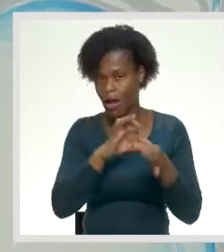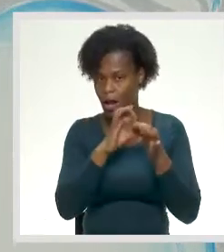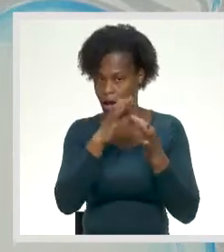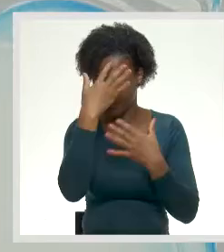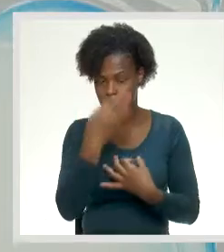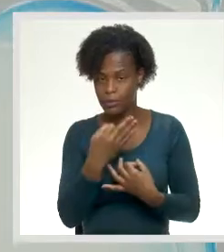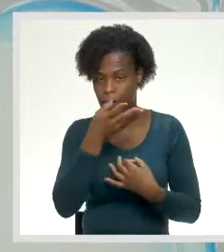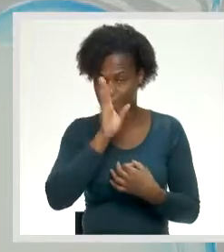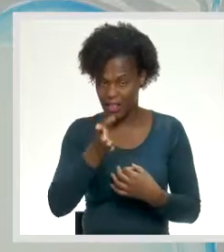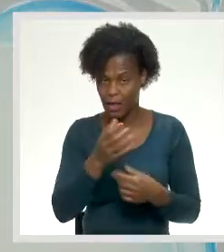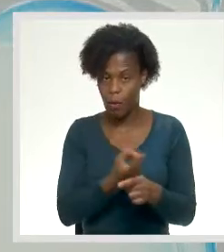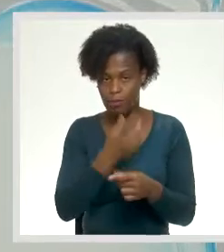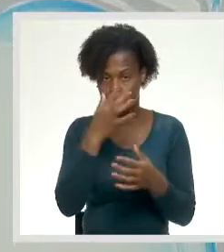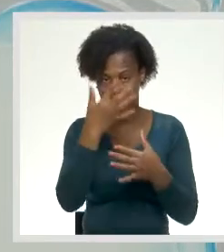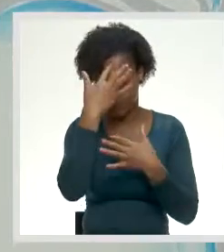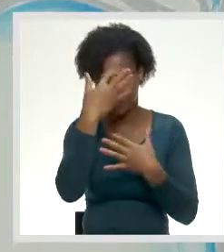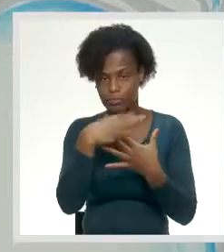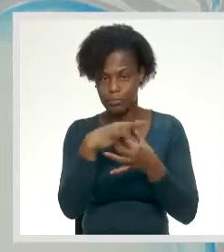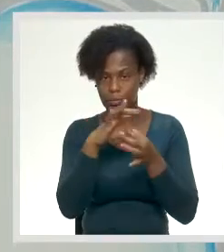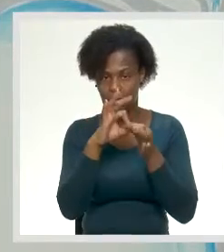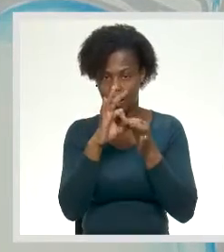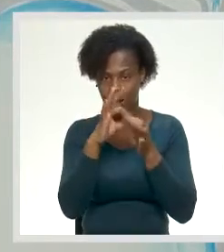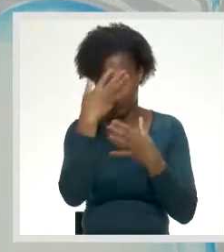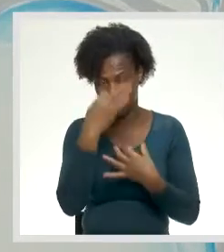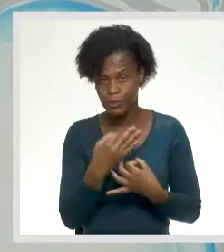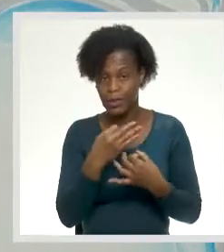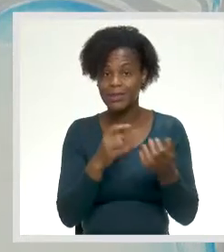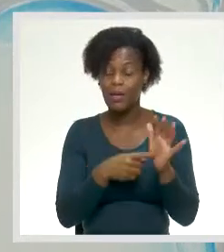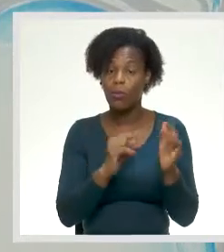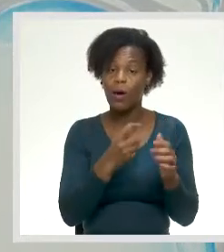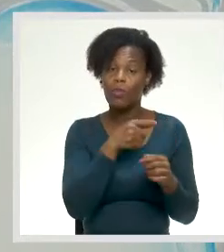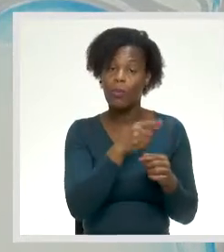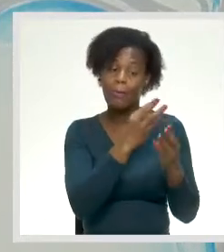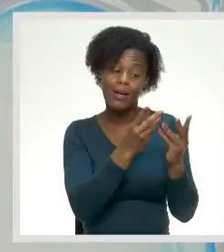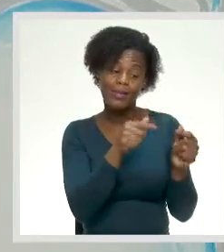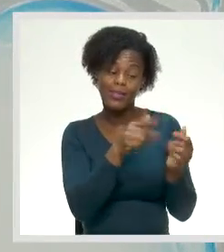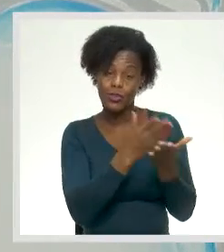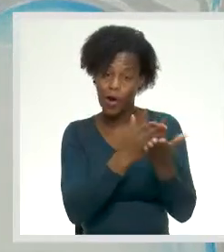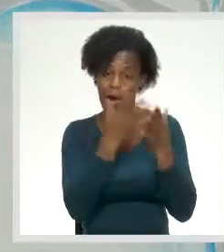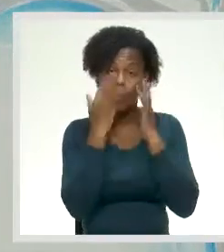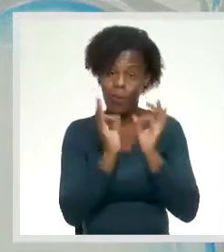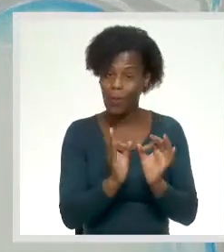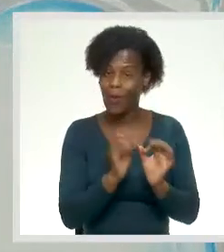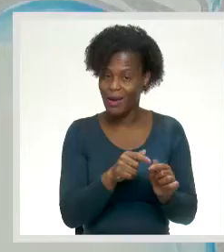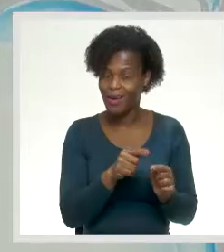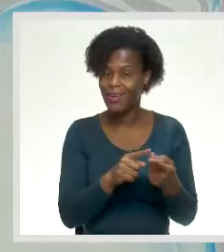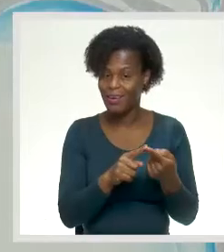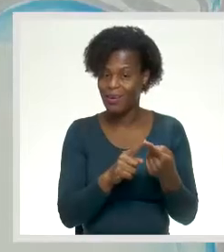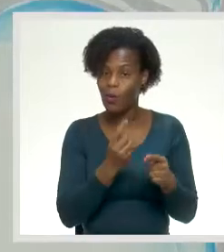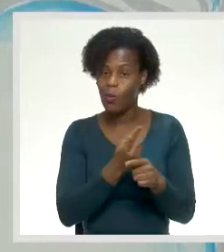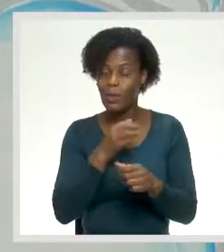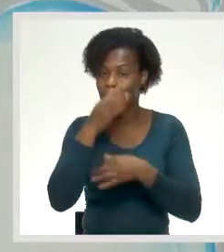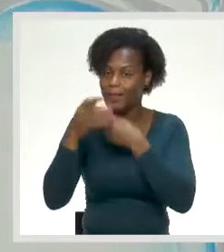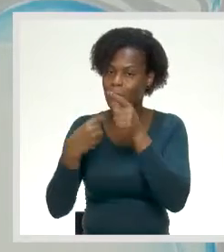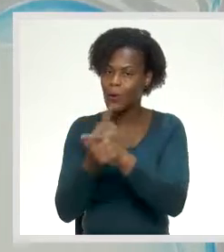seja, têm que praticar atos cívicos, por exemplo, quando cuidam dos vossos materiais escolares, daquilo que é